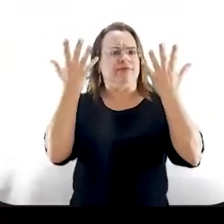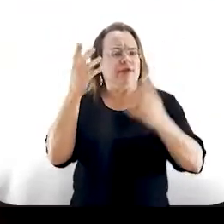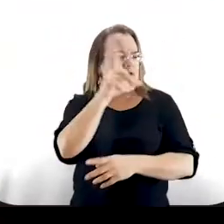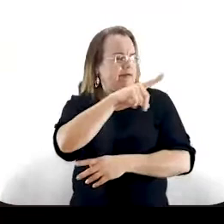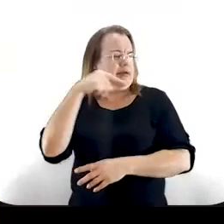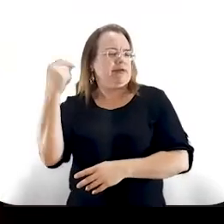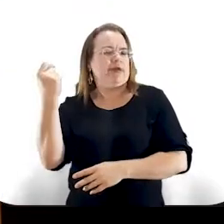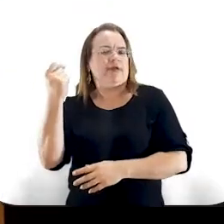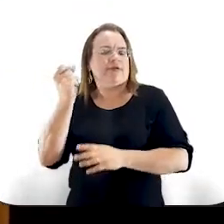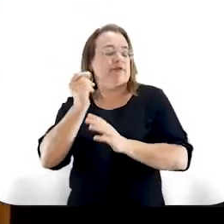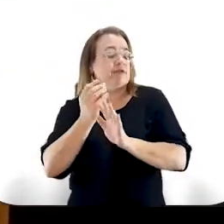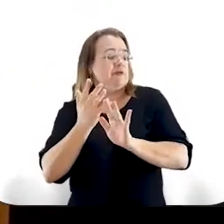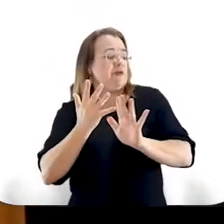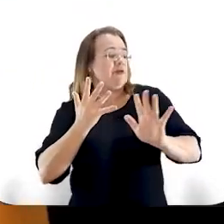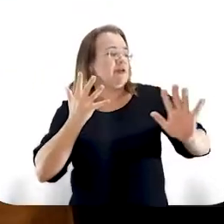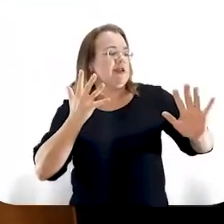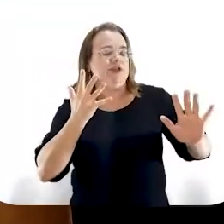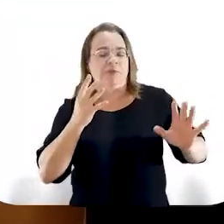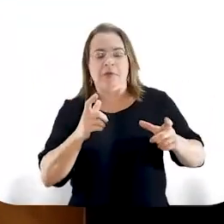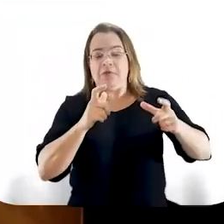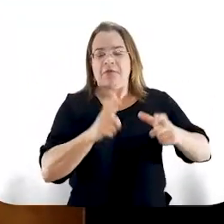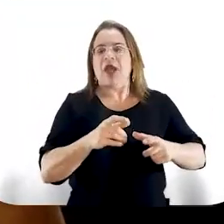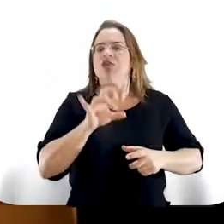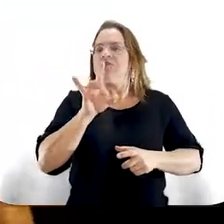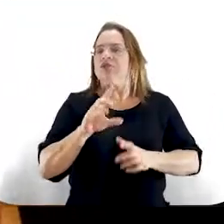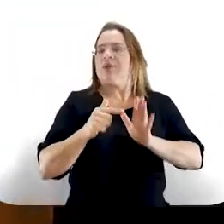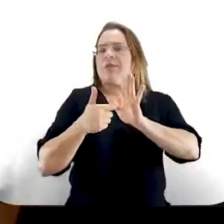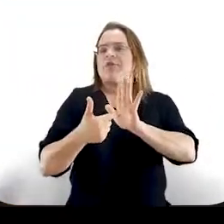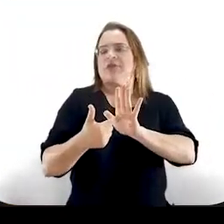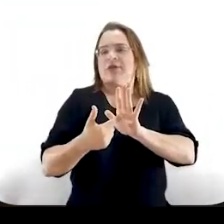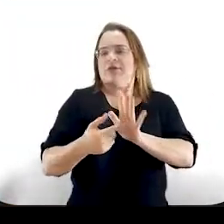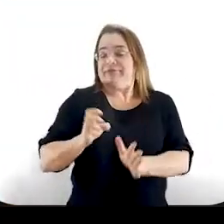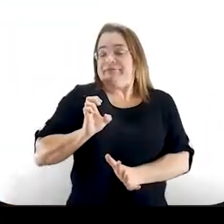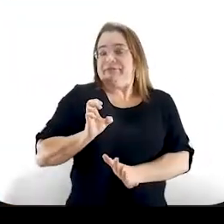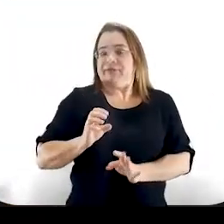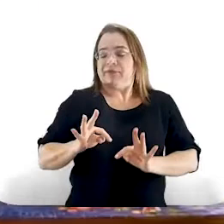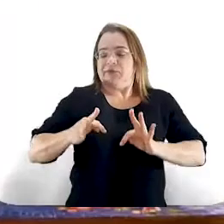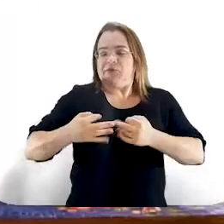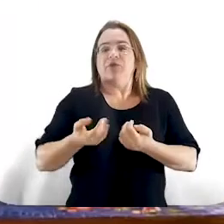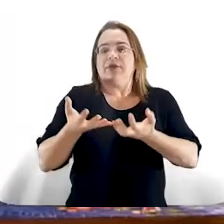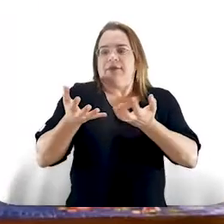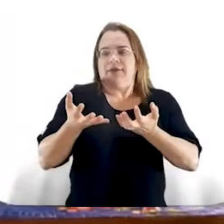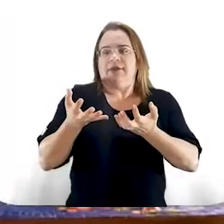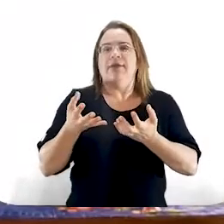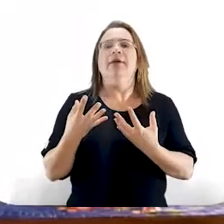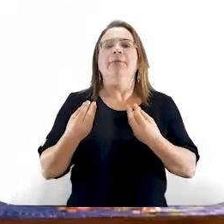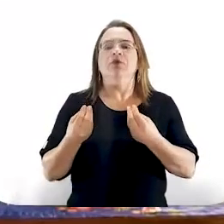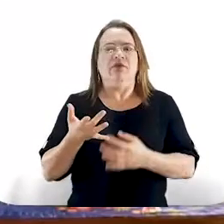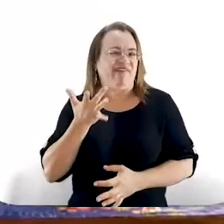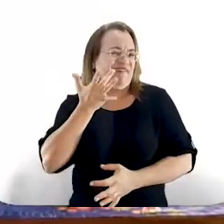fazendo cortejos pelo vilarejo só para mostrar sua grandeza. De tudo ele queria muito.